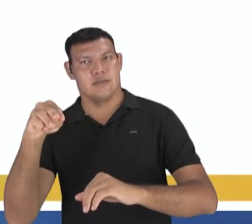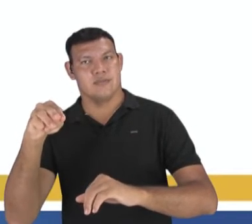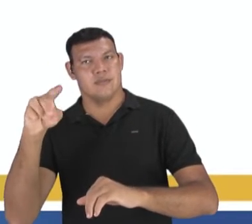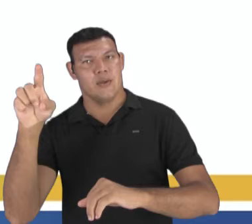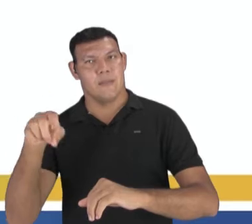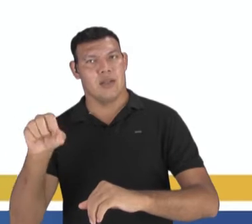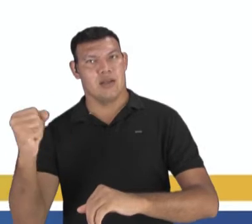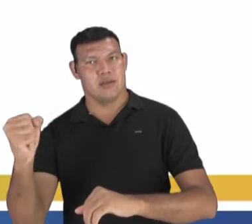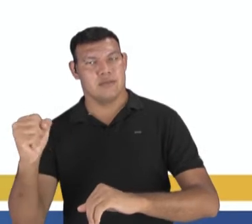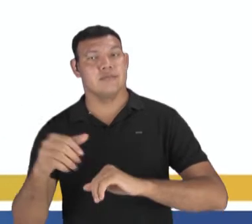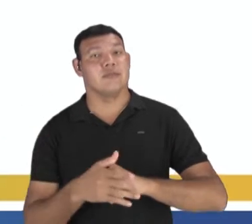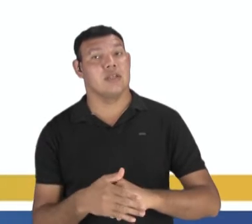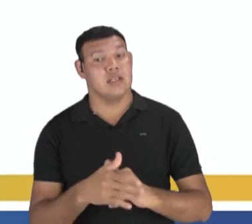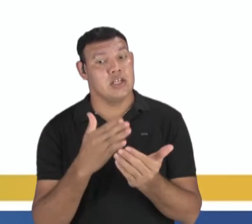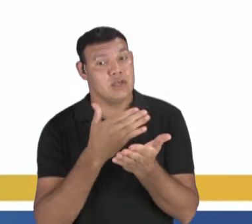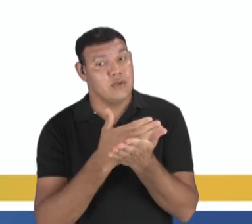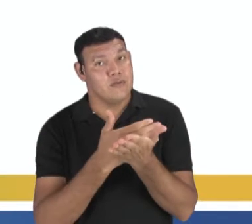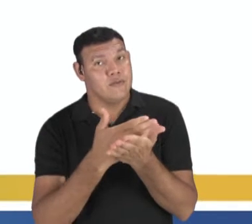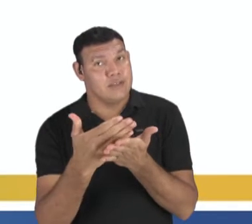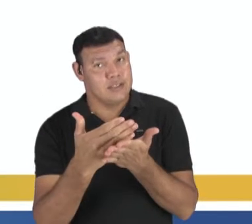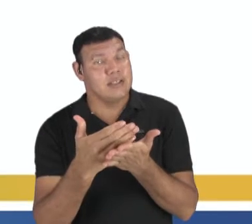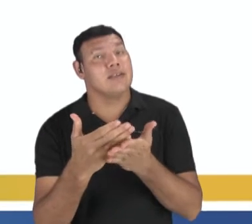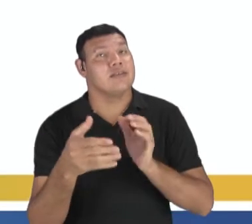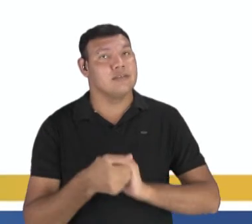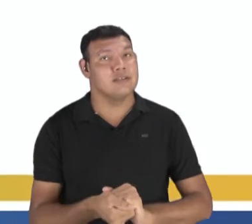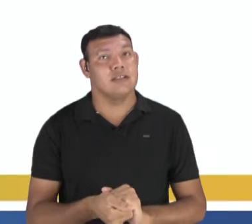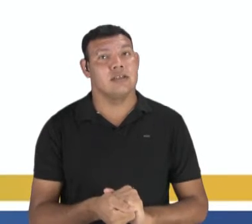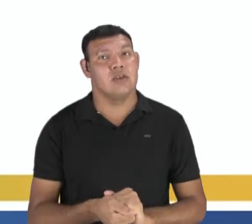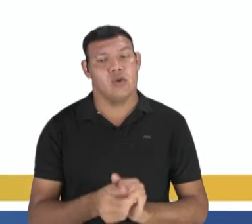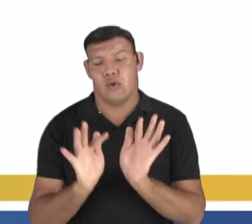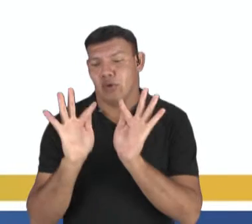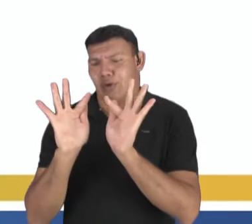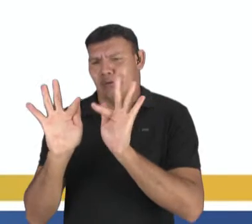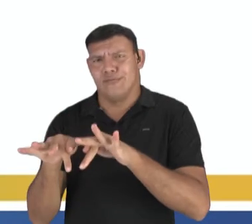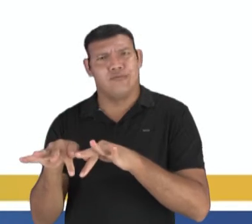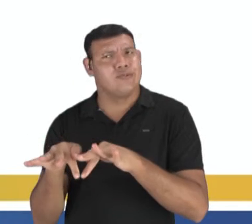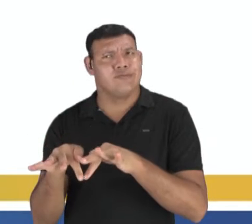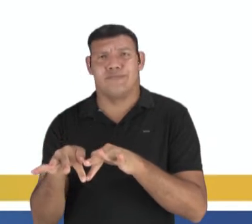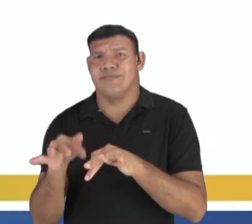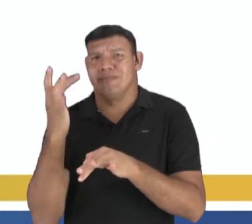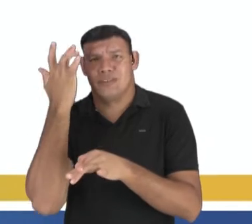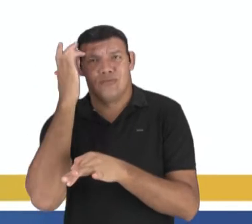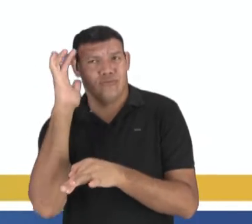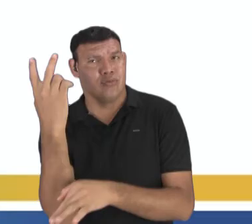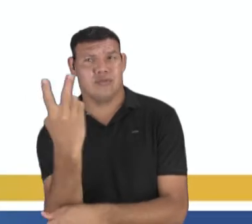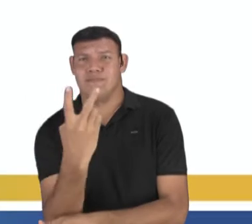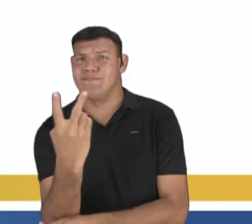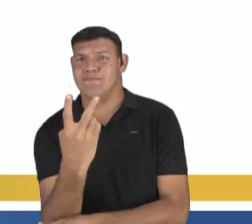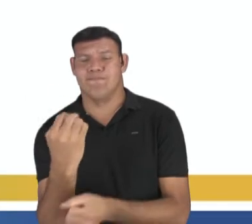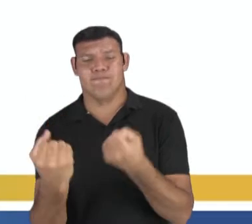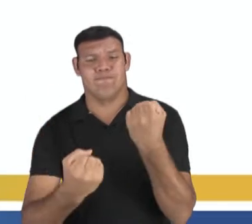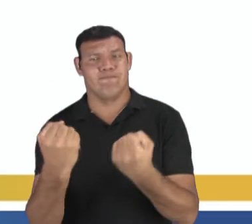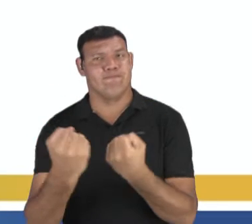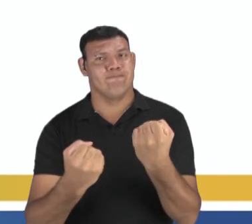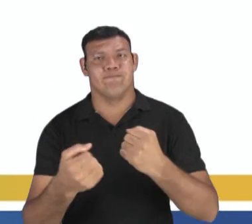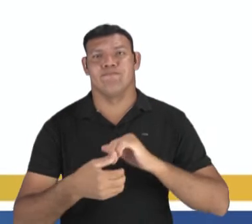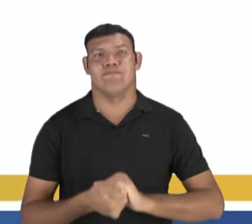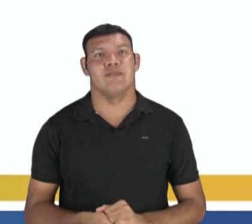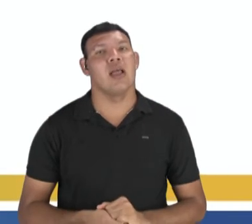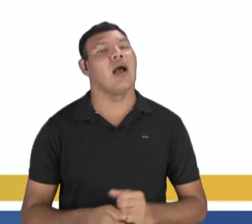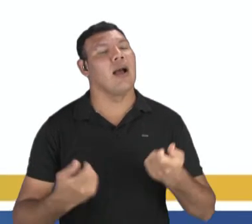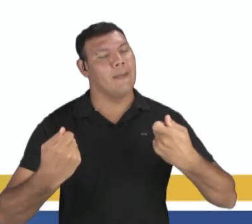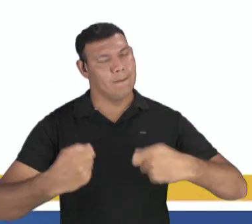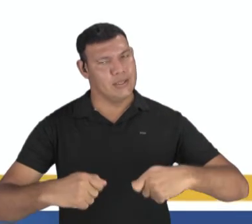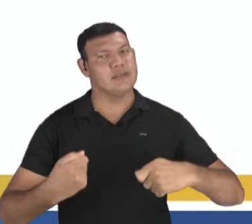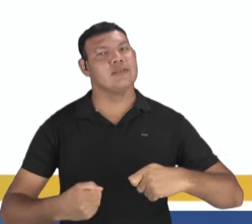Essa é a velocidade inicial, né? Só que a gente não sabe qual é a velocidade final dos dois carrinhos. A gente não sabe também. E a gente